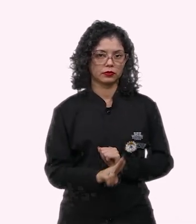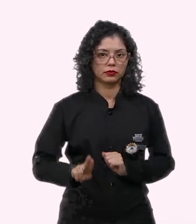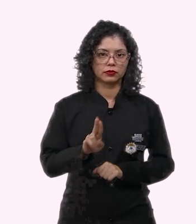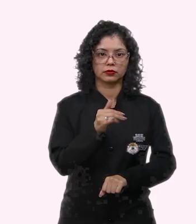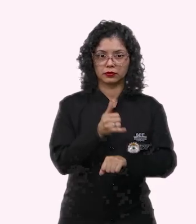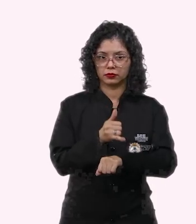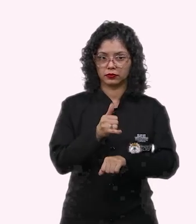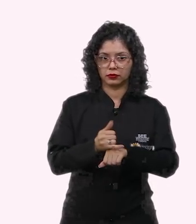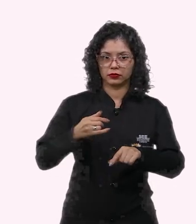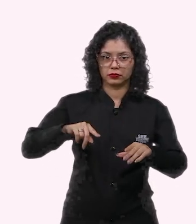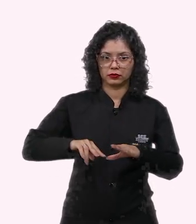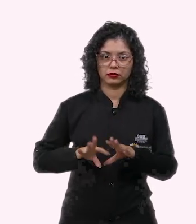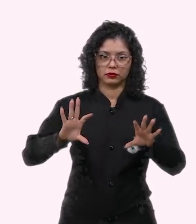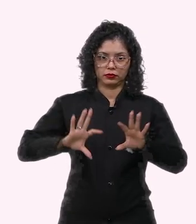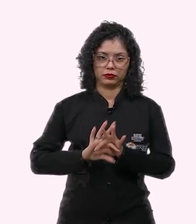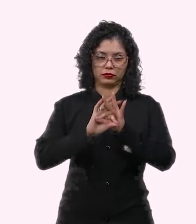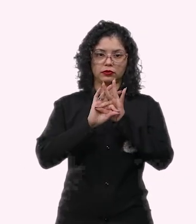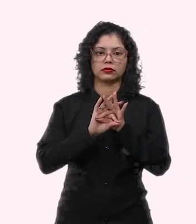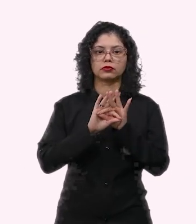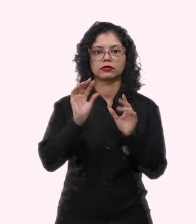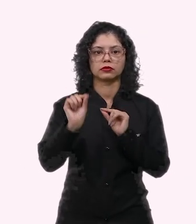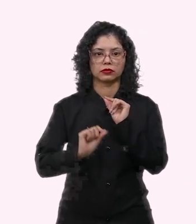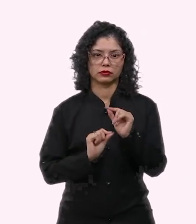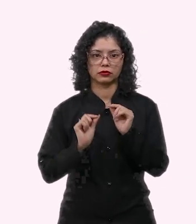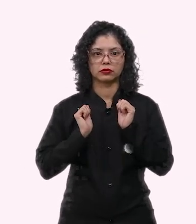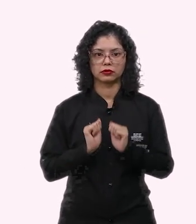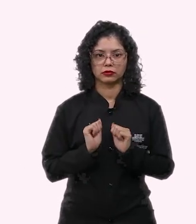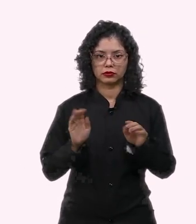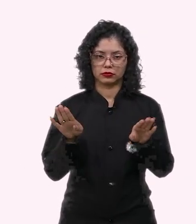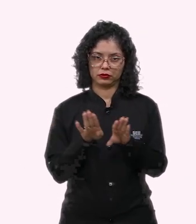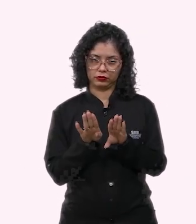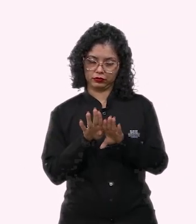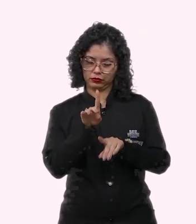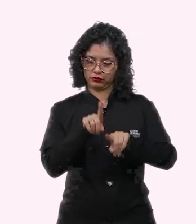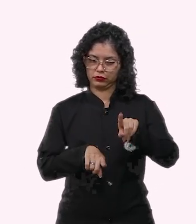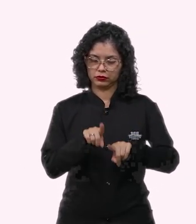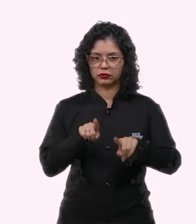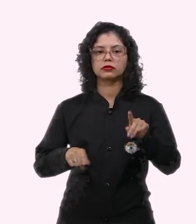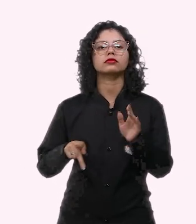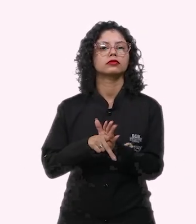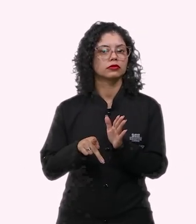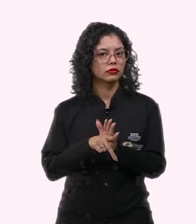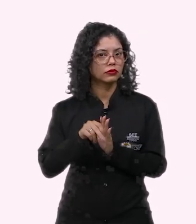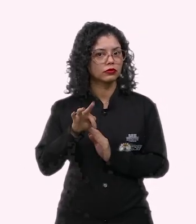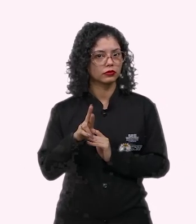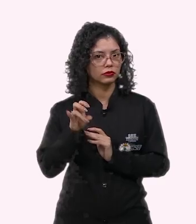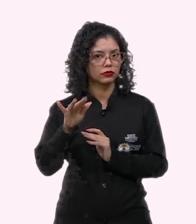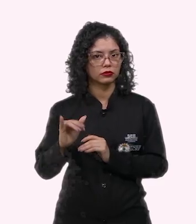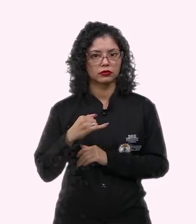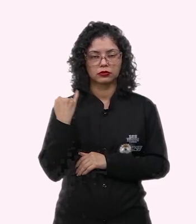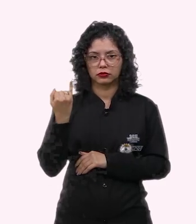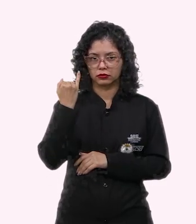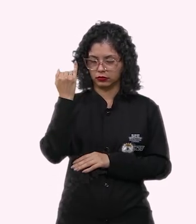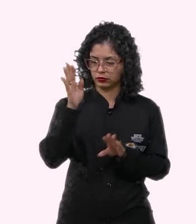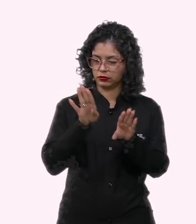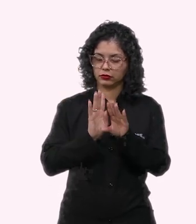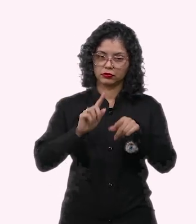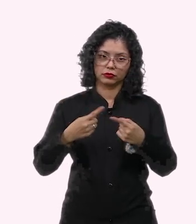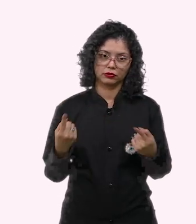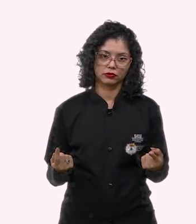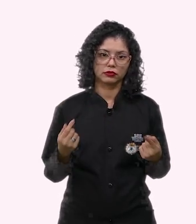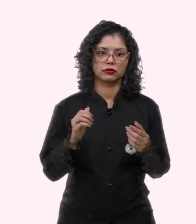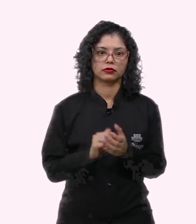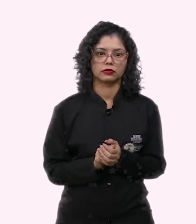ferro fundido, né? Então, o ferro fundido também vai ter esse material magnético e funciona muito bem, porém é uma